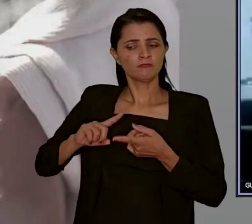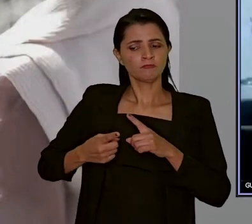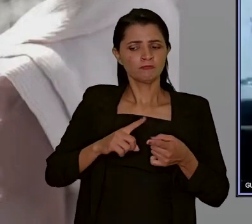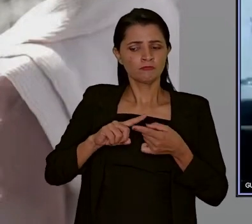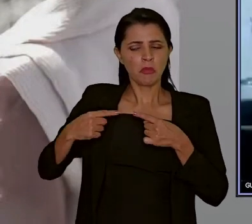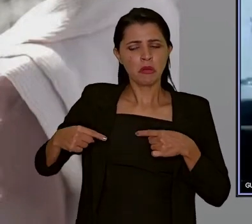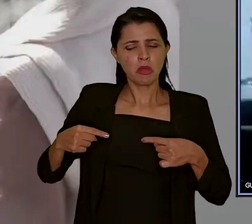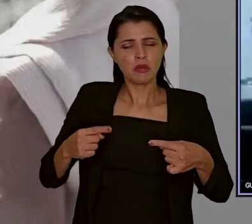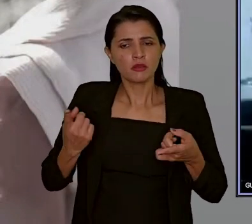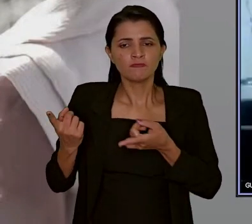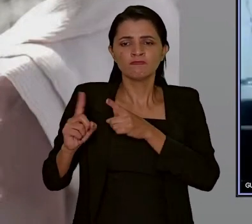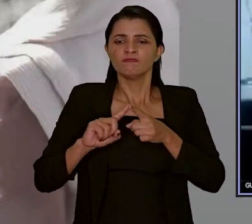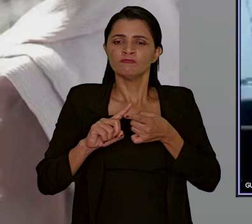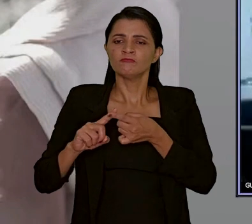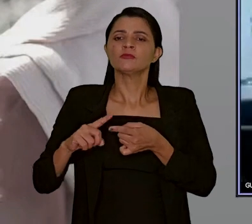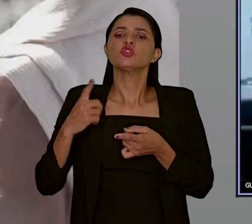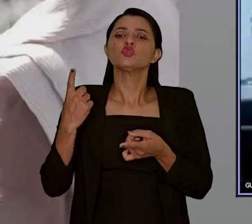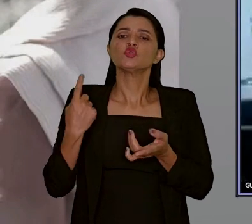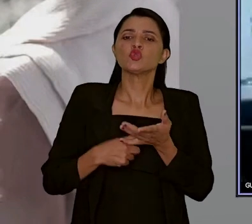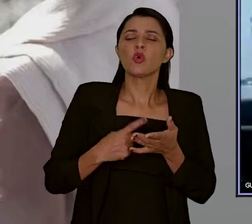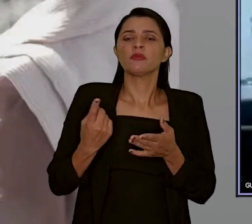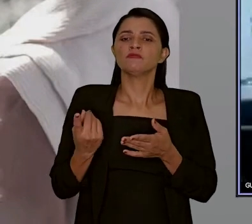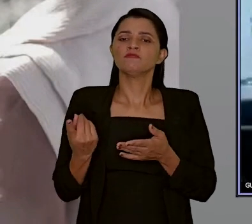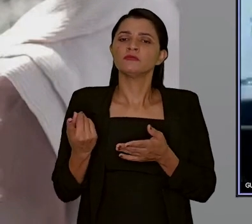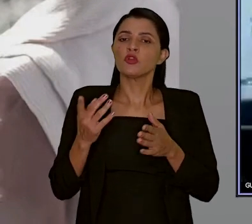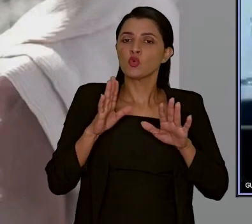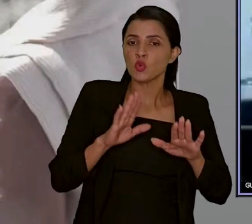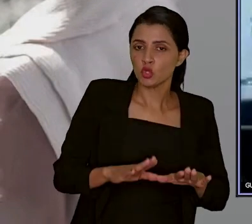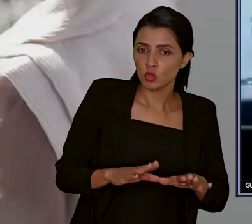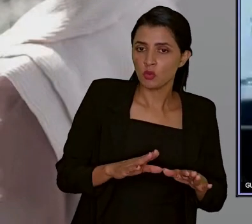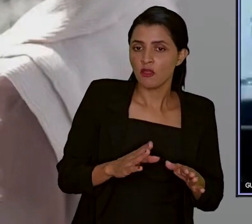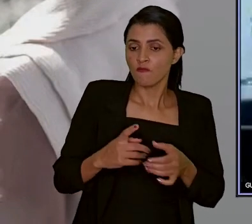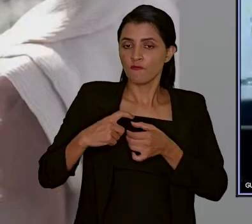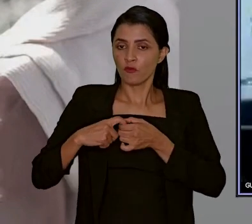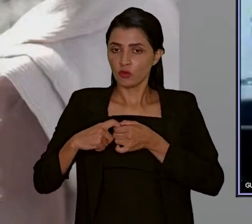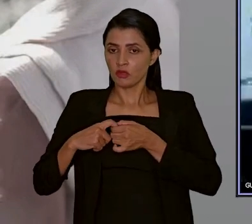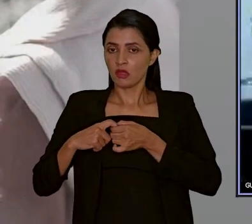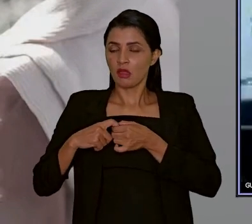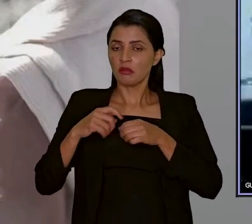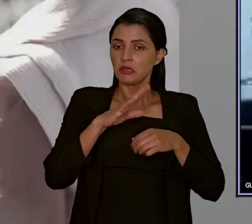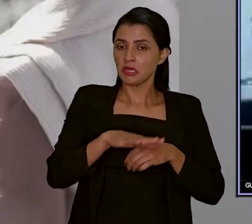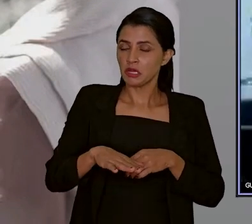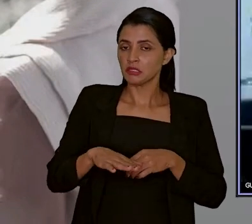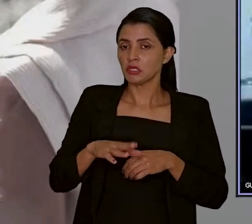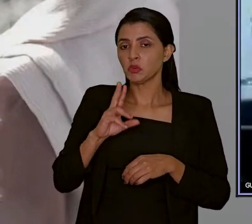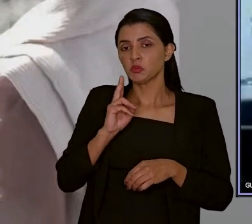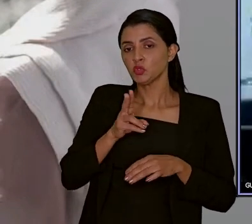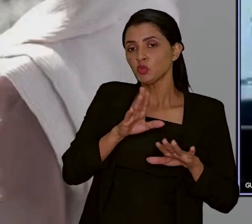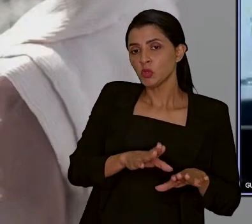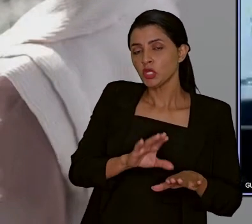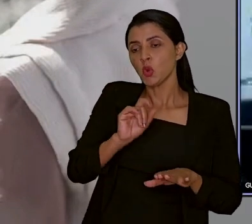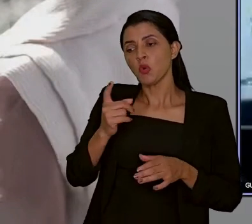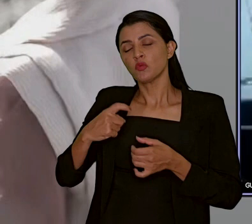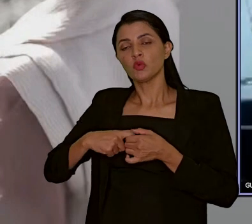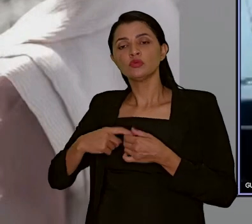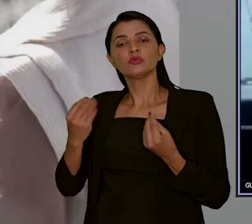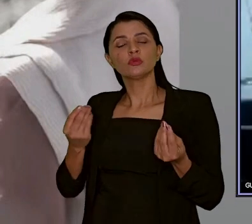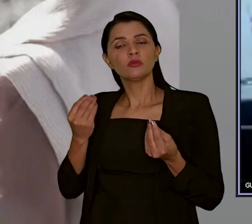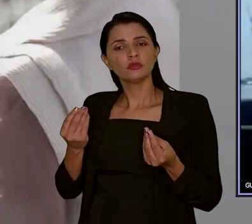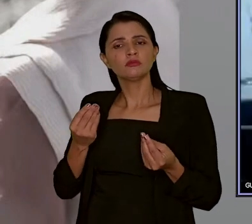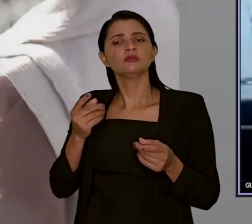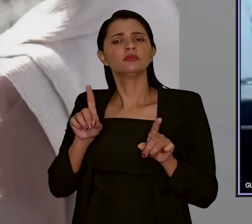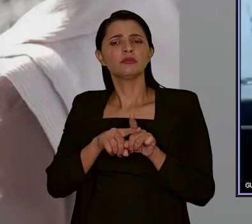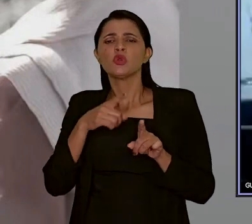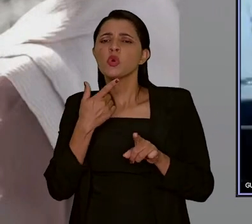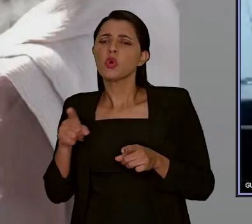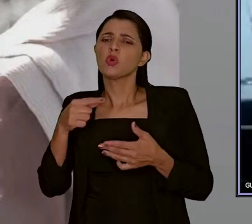sobre restituir ou não a criança ao estado da residência habitual ou manter a criança aqui e, ao mesmo tempo, outras questões.